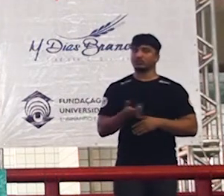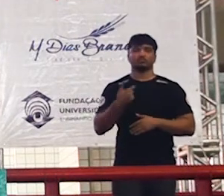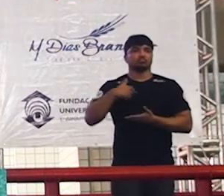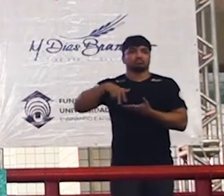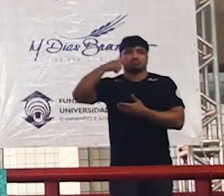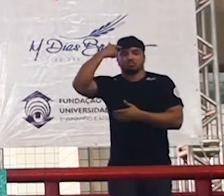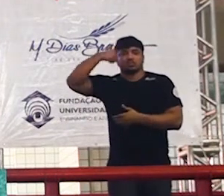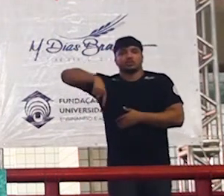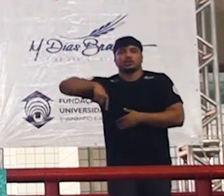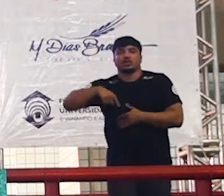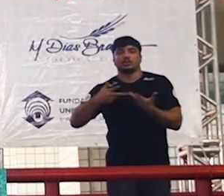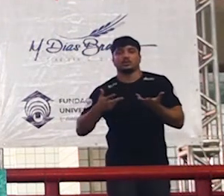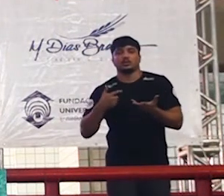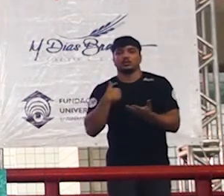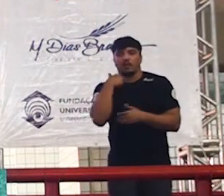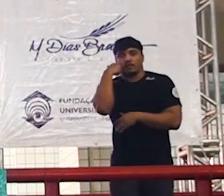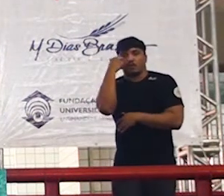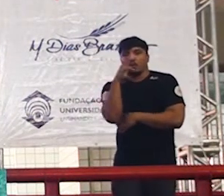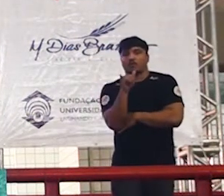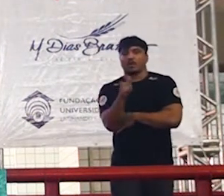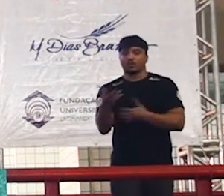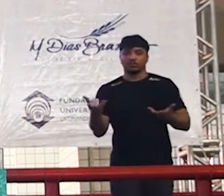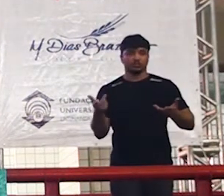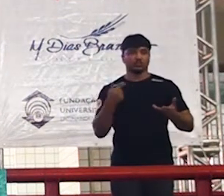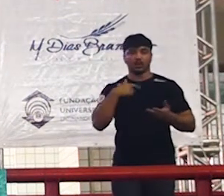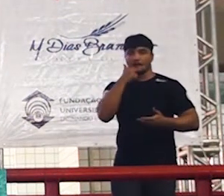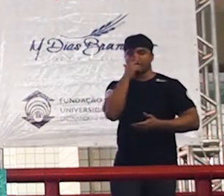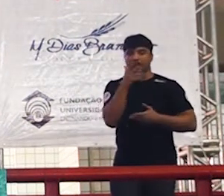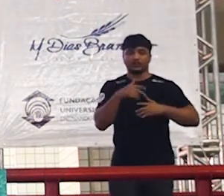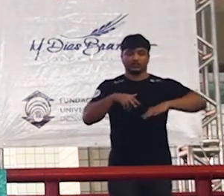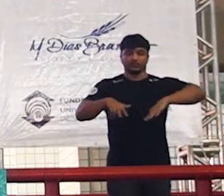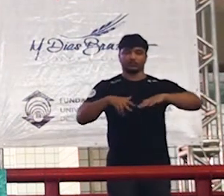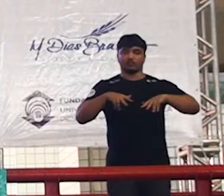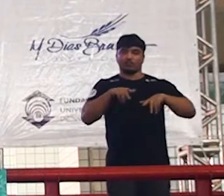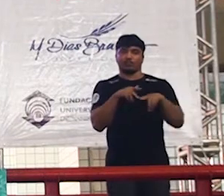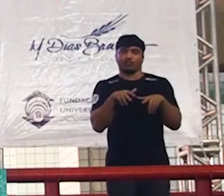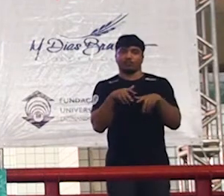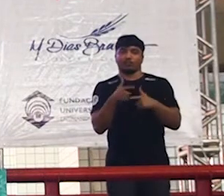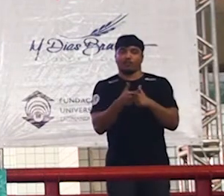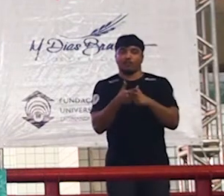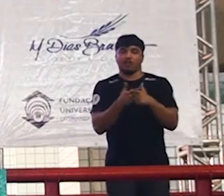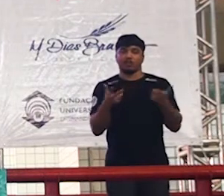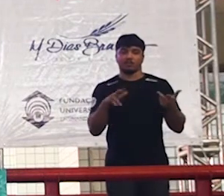dançar, eu vou passar vergonha, eu vou parecer uma lagartixa com cãibra.